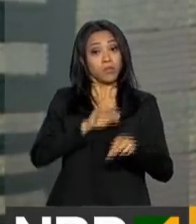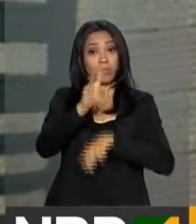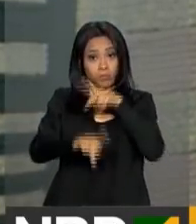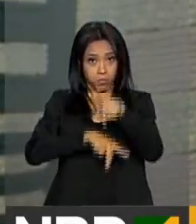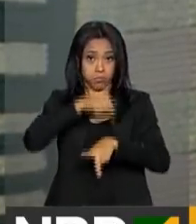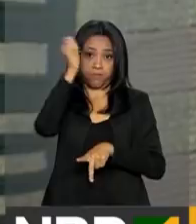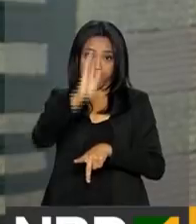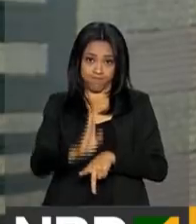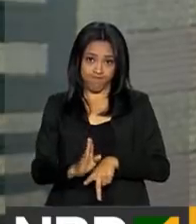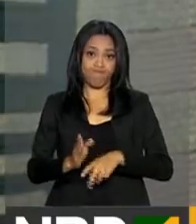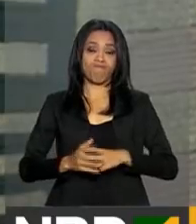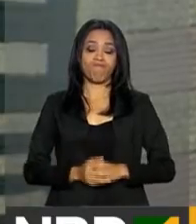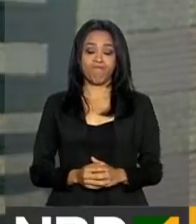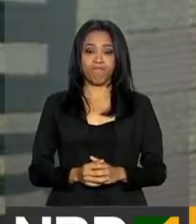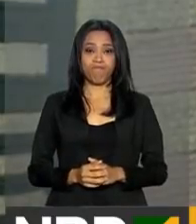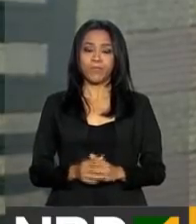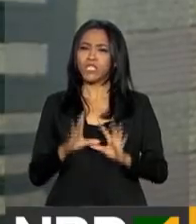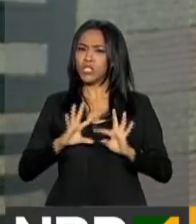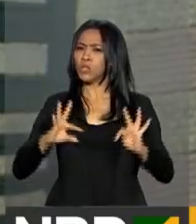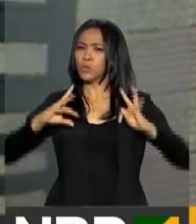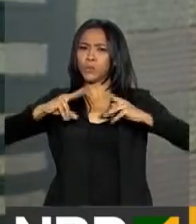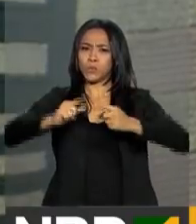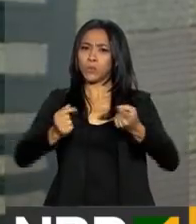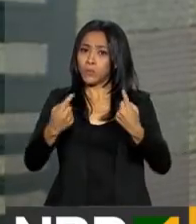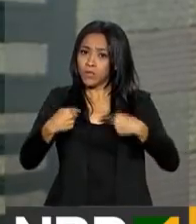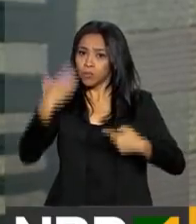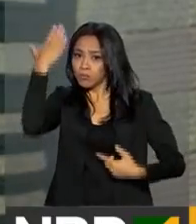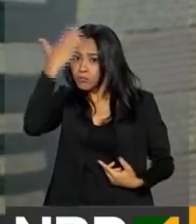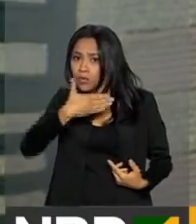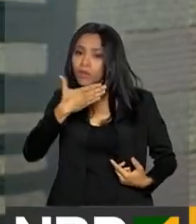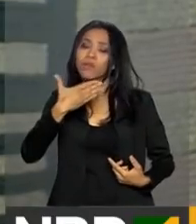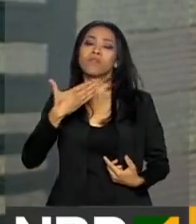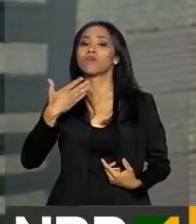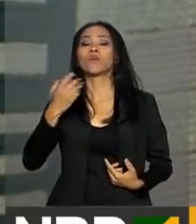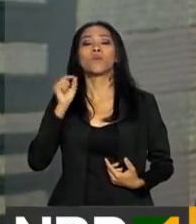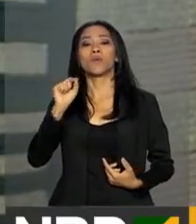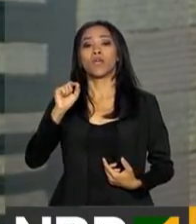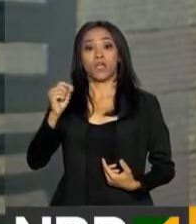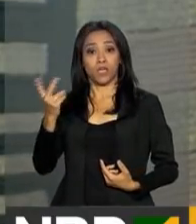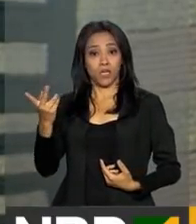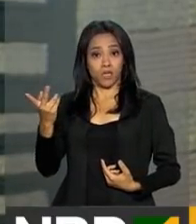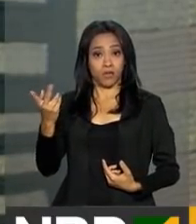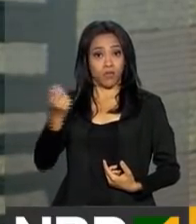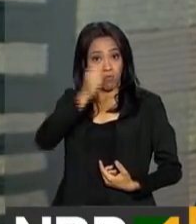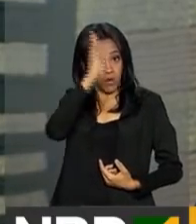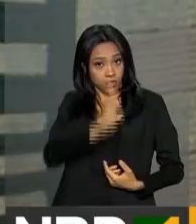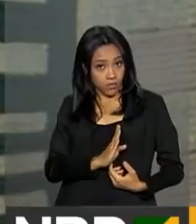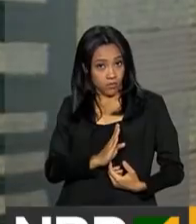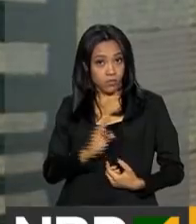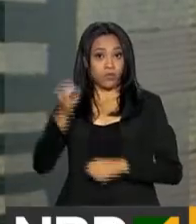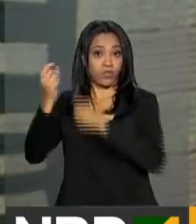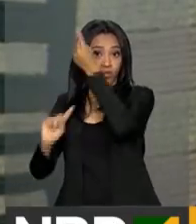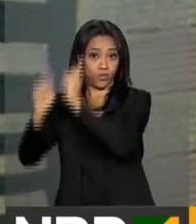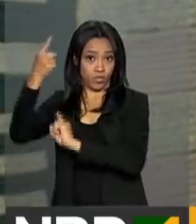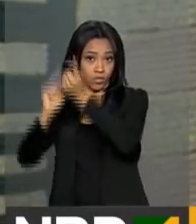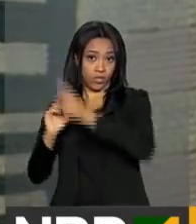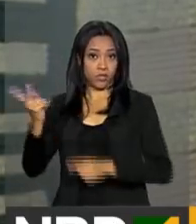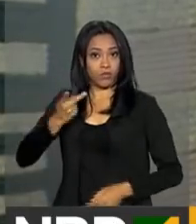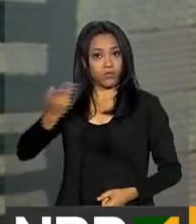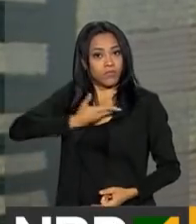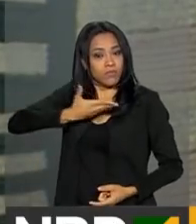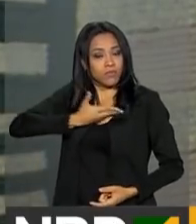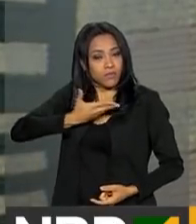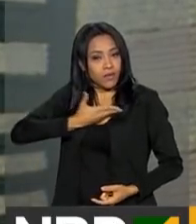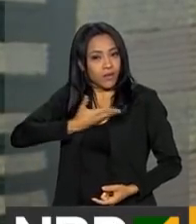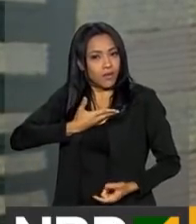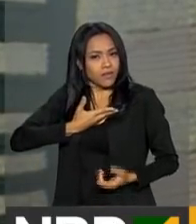em geral. E tudo isto a revelar que o relacionamento do Brasil e o Chile